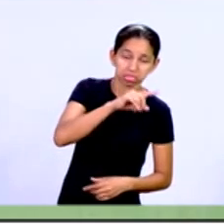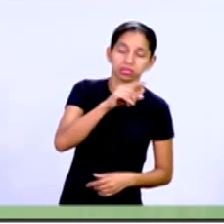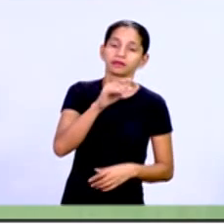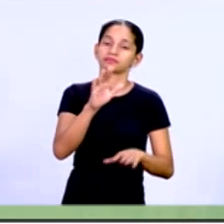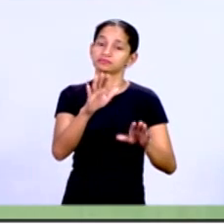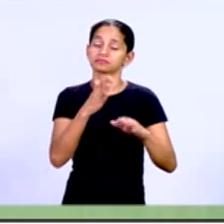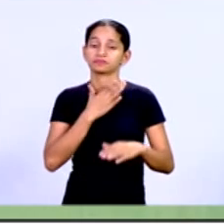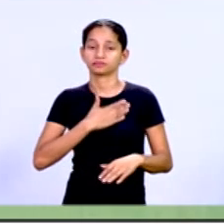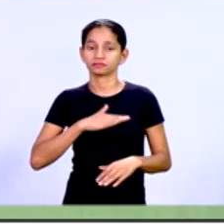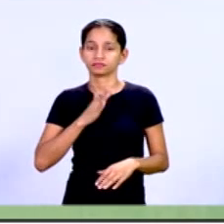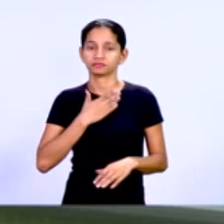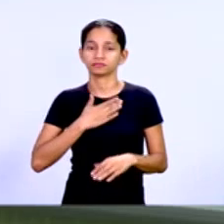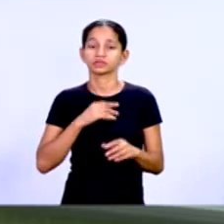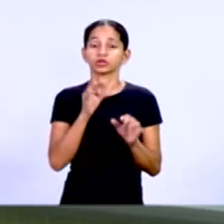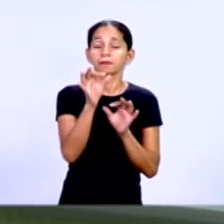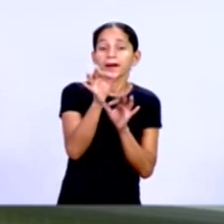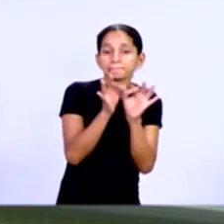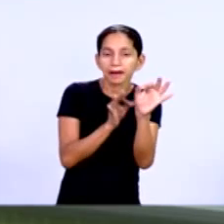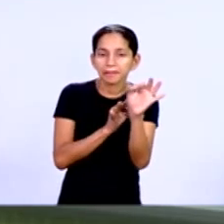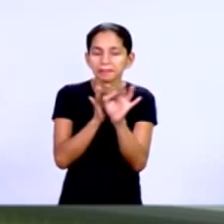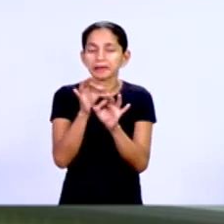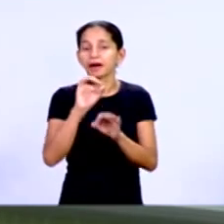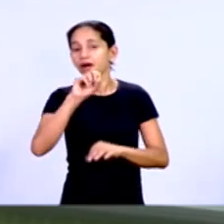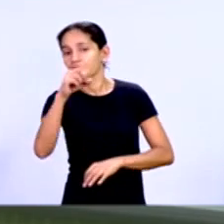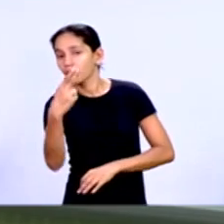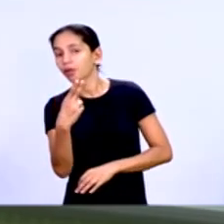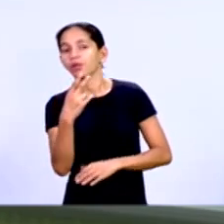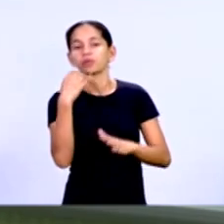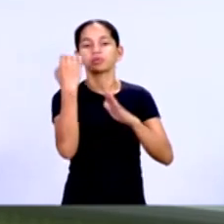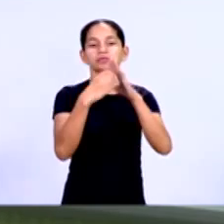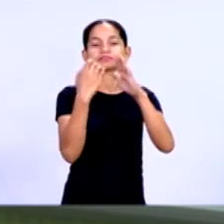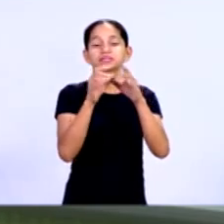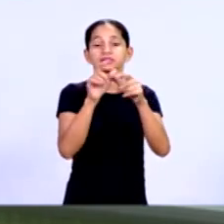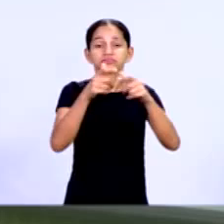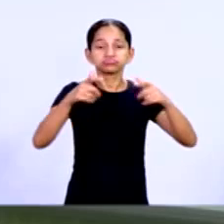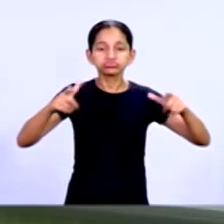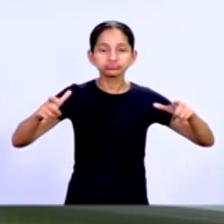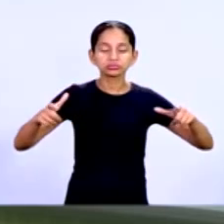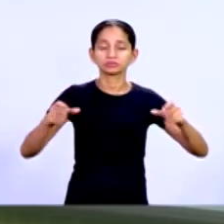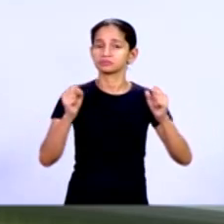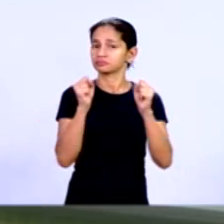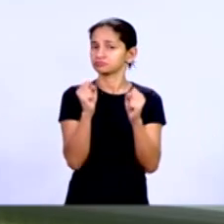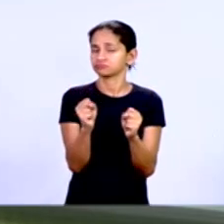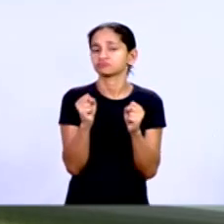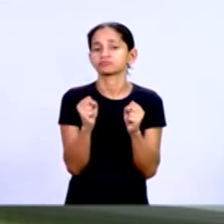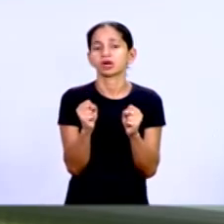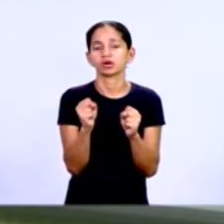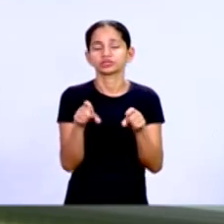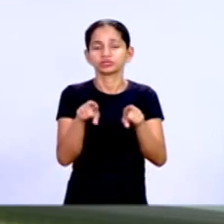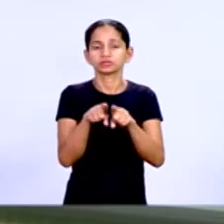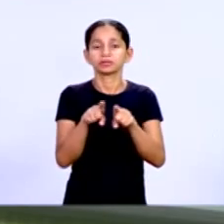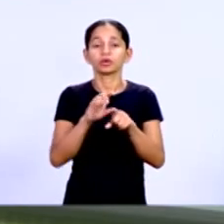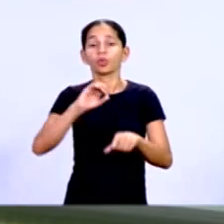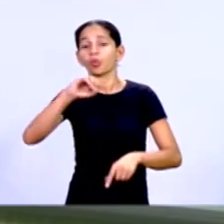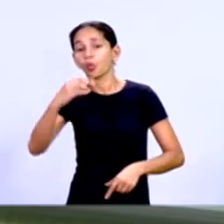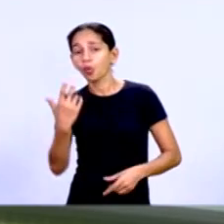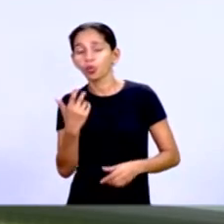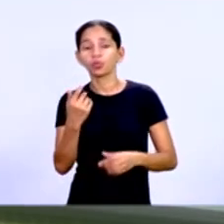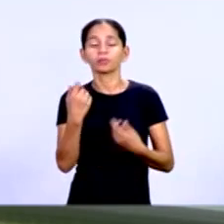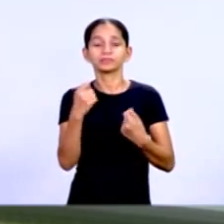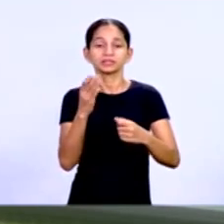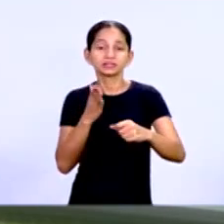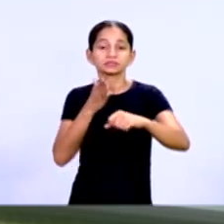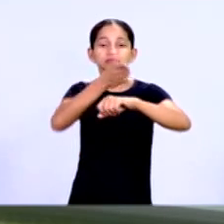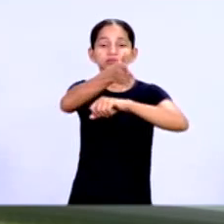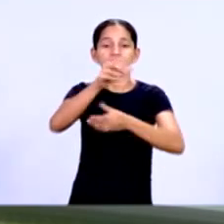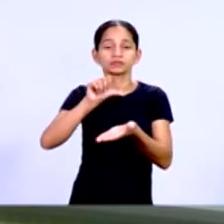vermelho, a empresa dele esteja ruim, não. Muito pelo contrário. Não podemos esquecer isso. Ele vai precisar de capital para expandir o negócio